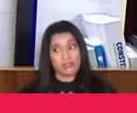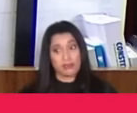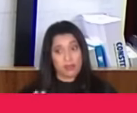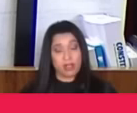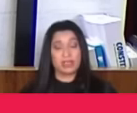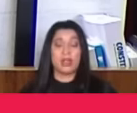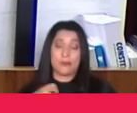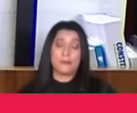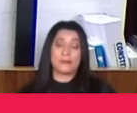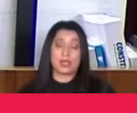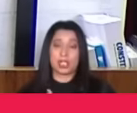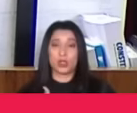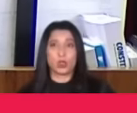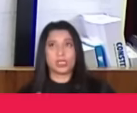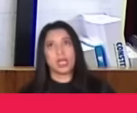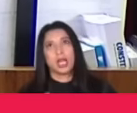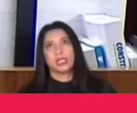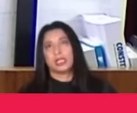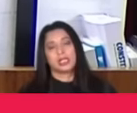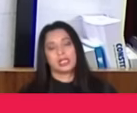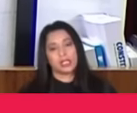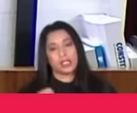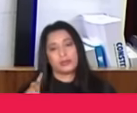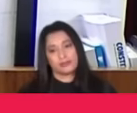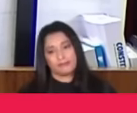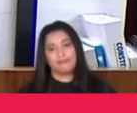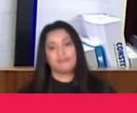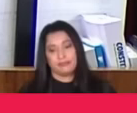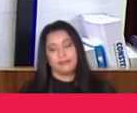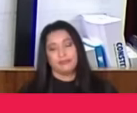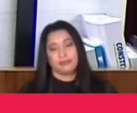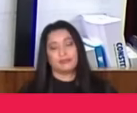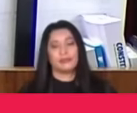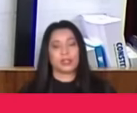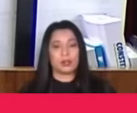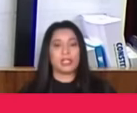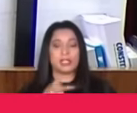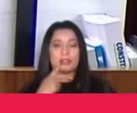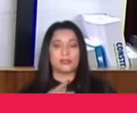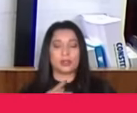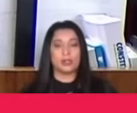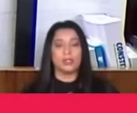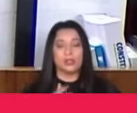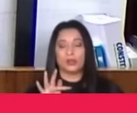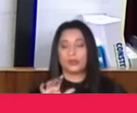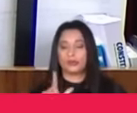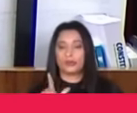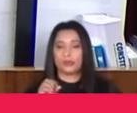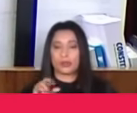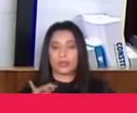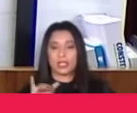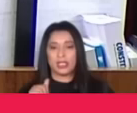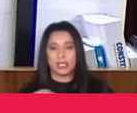anos. Aqui todo, como bem salientou o eminente relator, e uma expressão que usou o ministro Floriano, ele